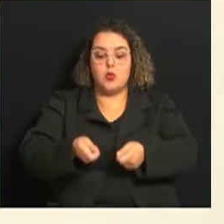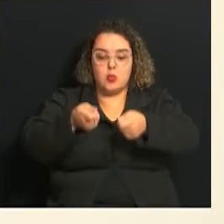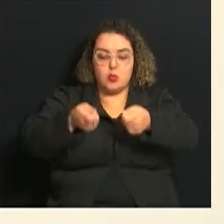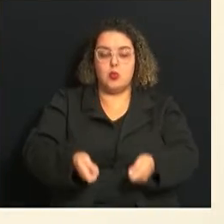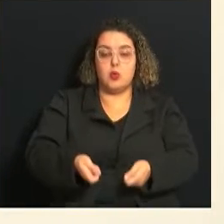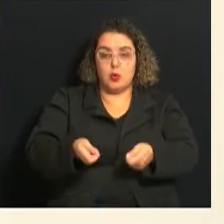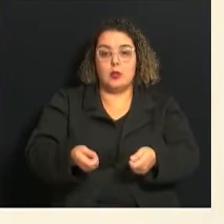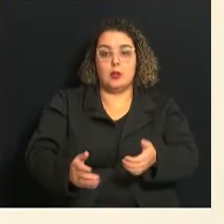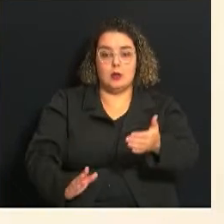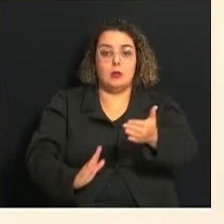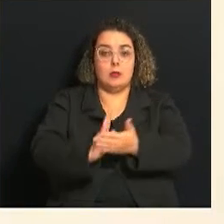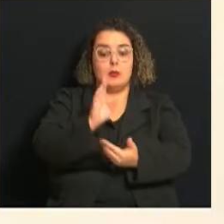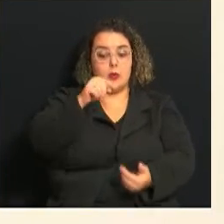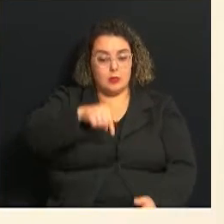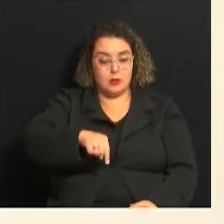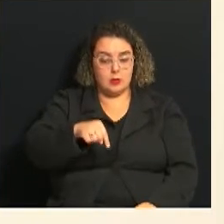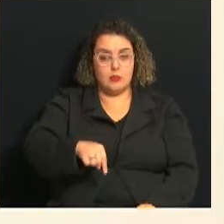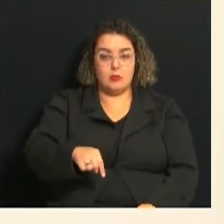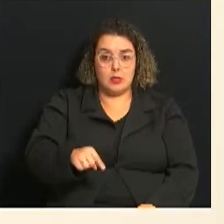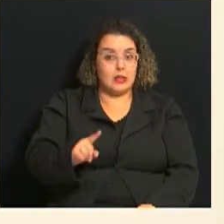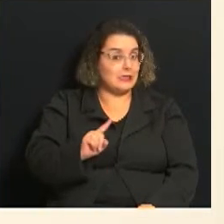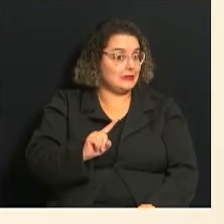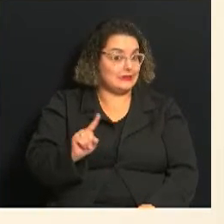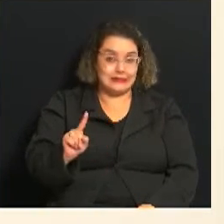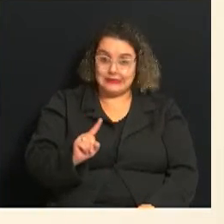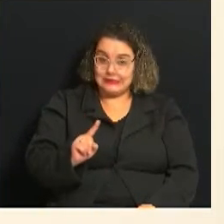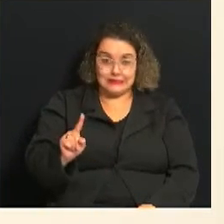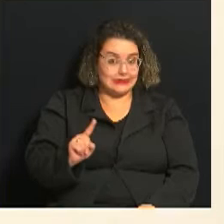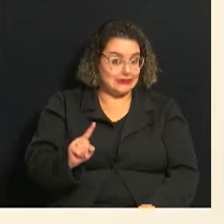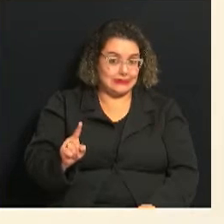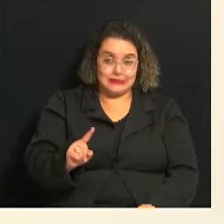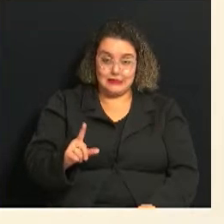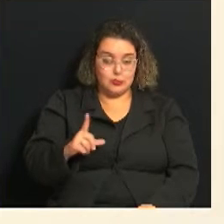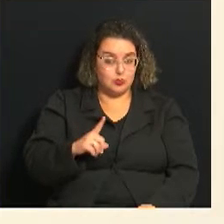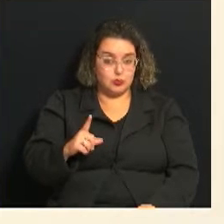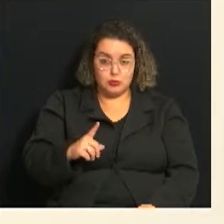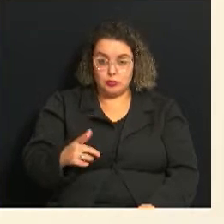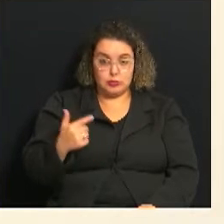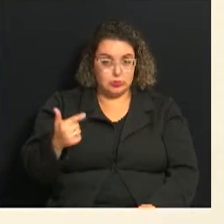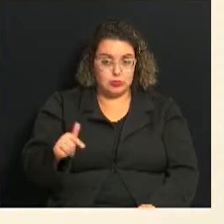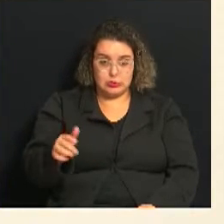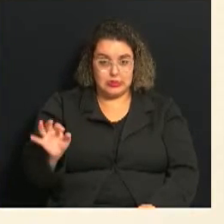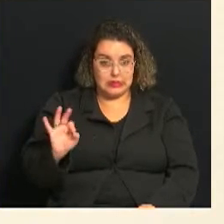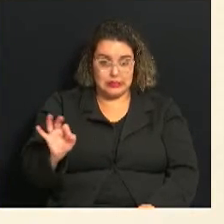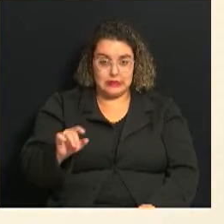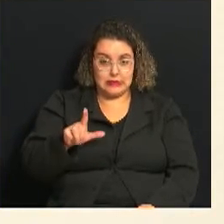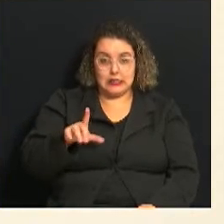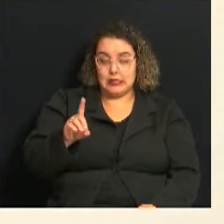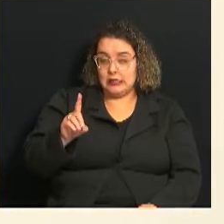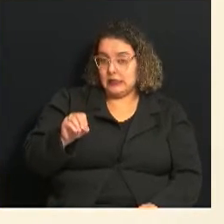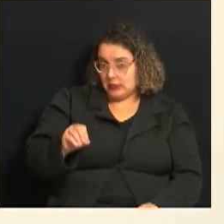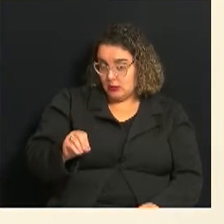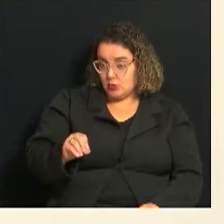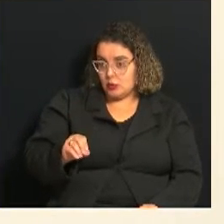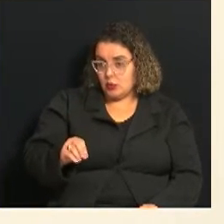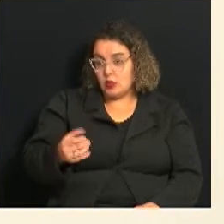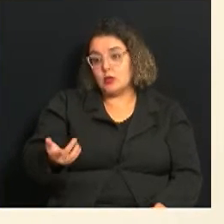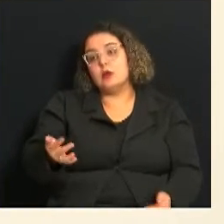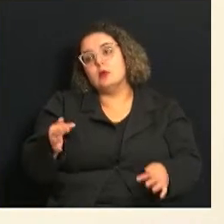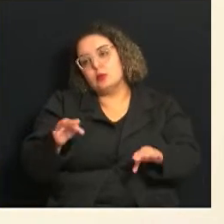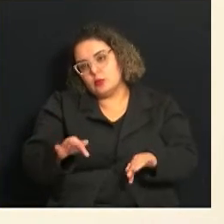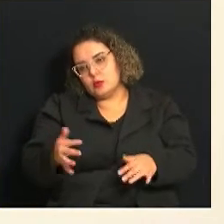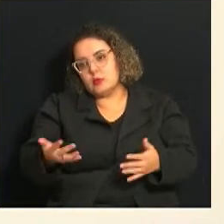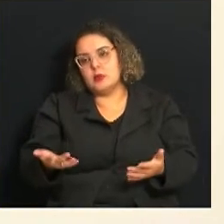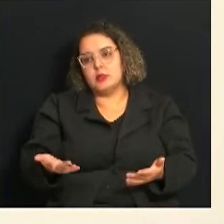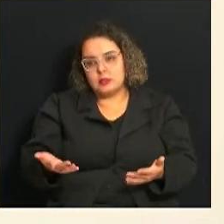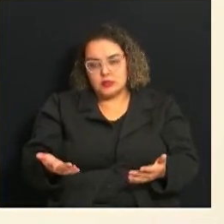por essa casa e que não estava previsto na LDO. E, finalmente, uma questão